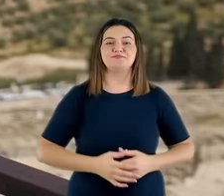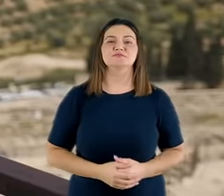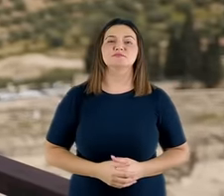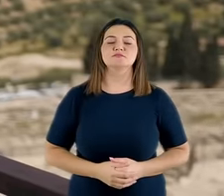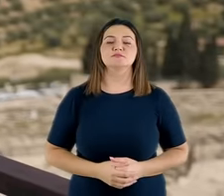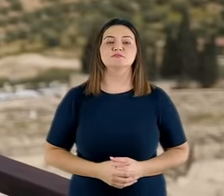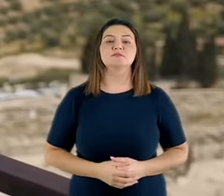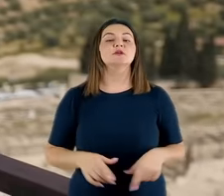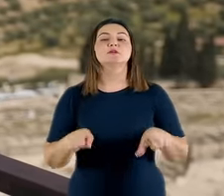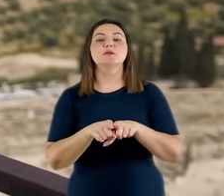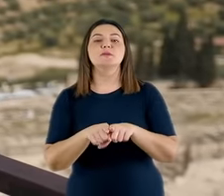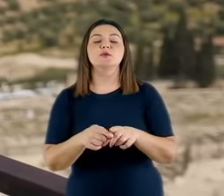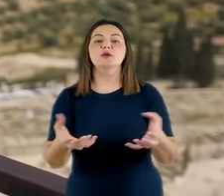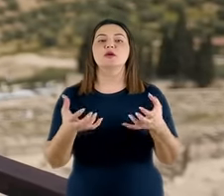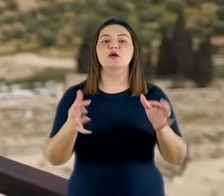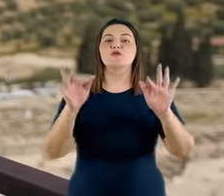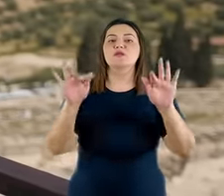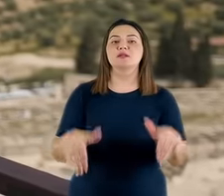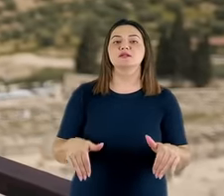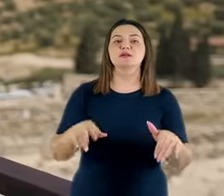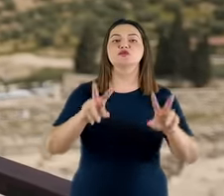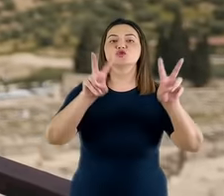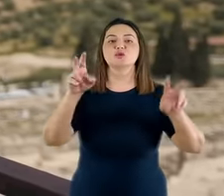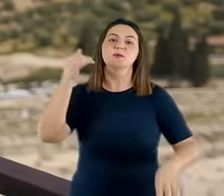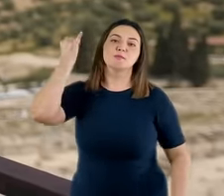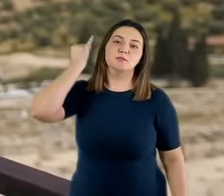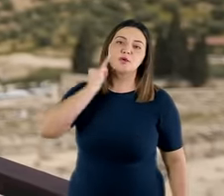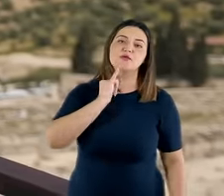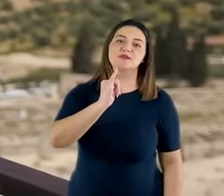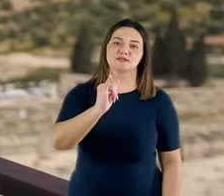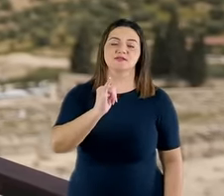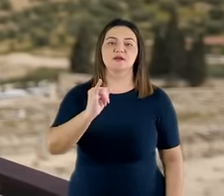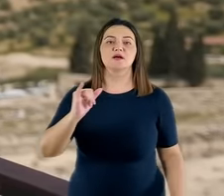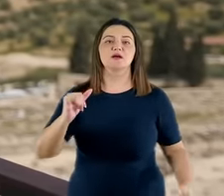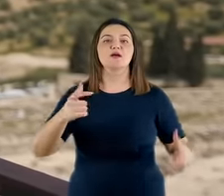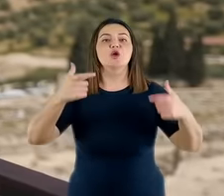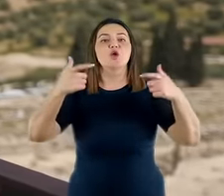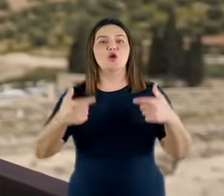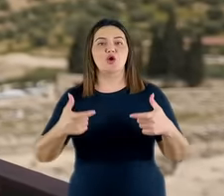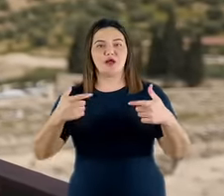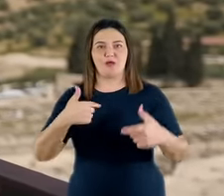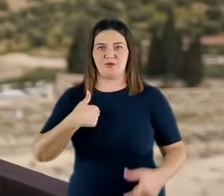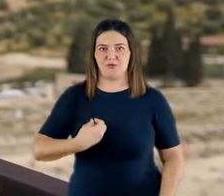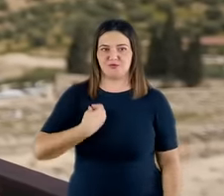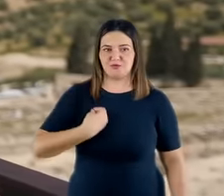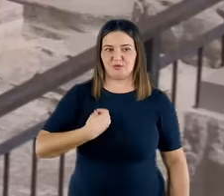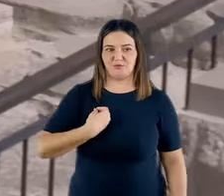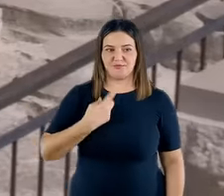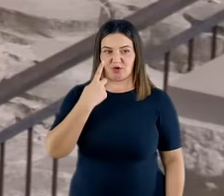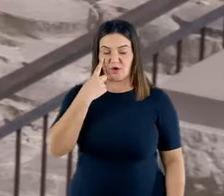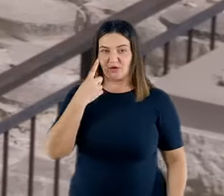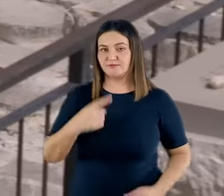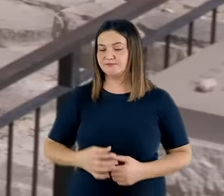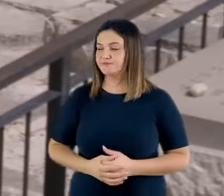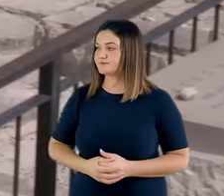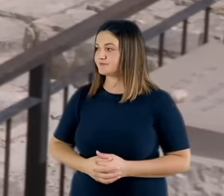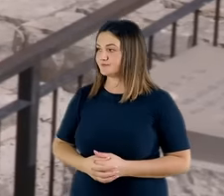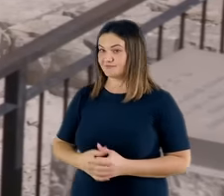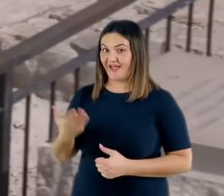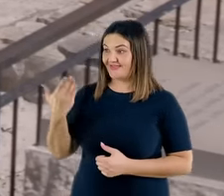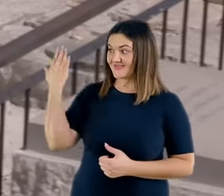o programa de hoje falando sobre uma profecia relacionada ao local onde eu estou.